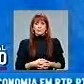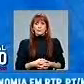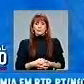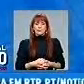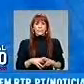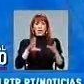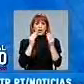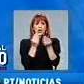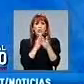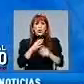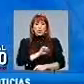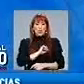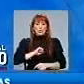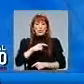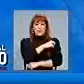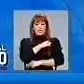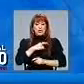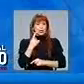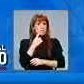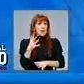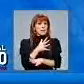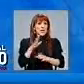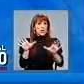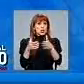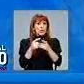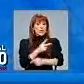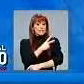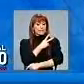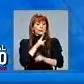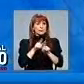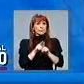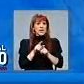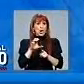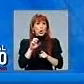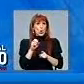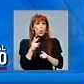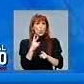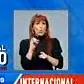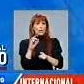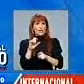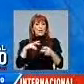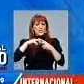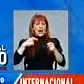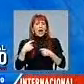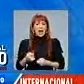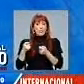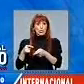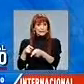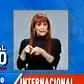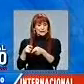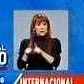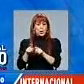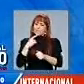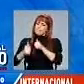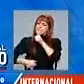Os estudantes da Polónia representam uma das maiores comunidades académicas da Covilhã. A autarquia quer apostar nessa realidade para